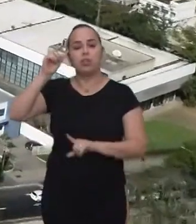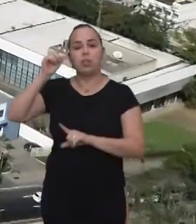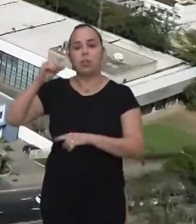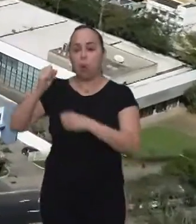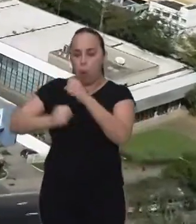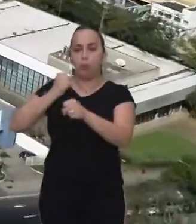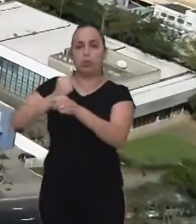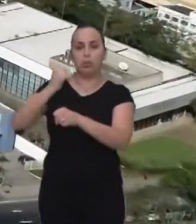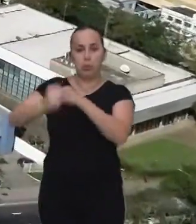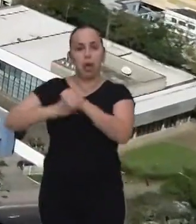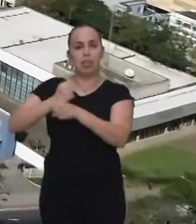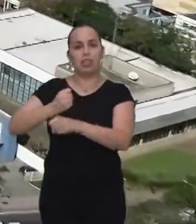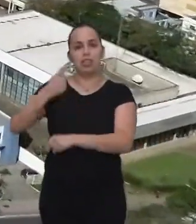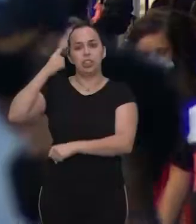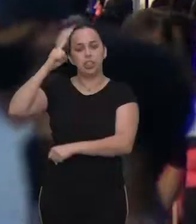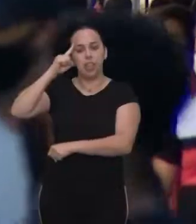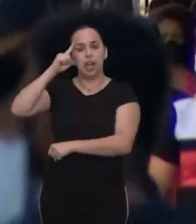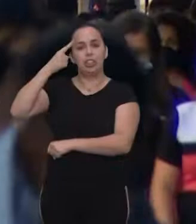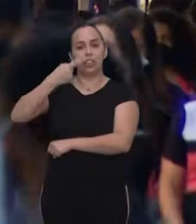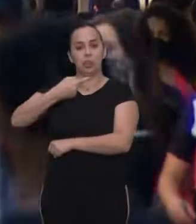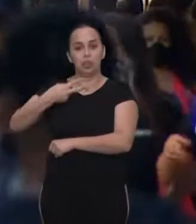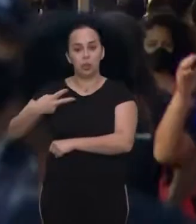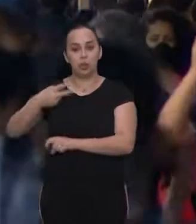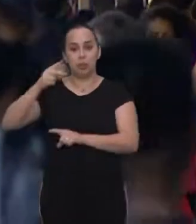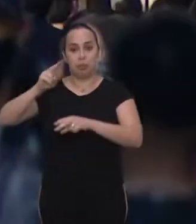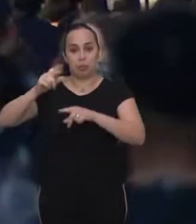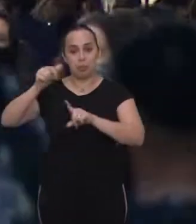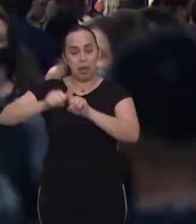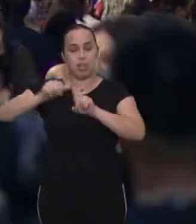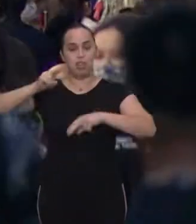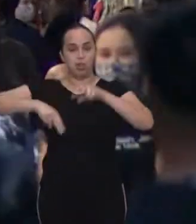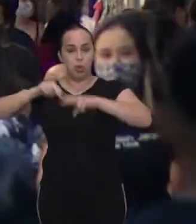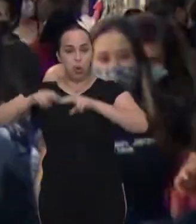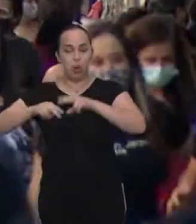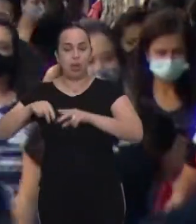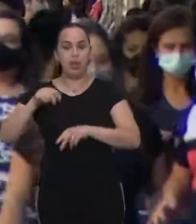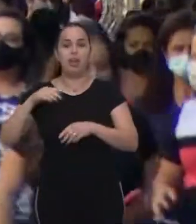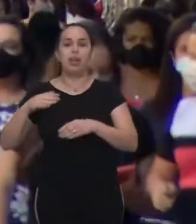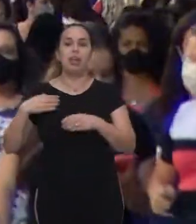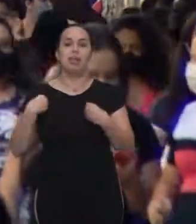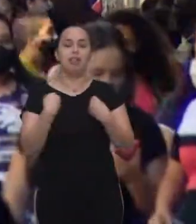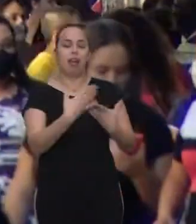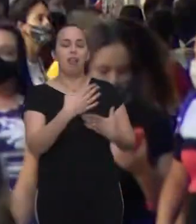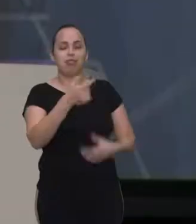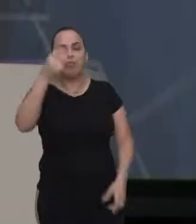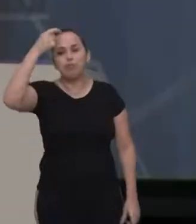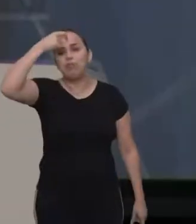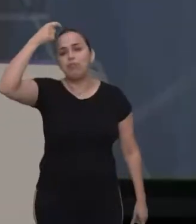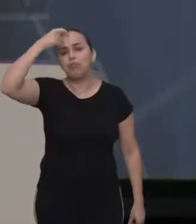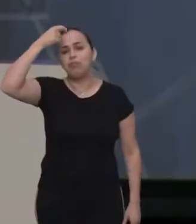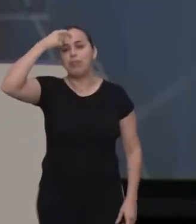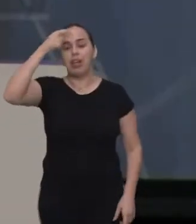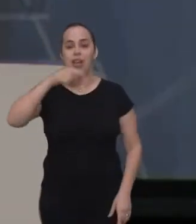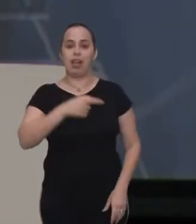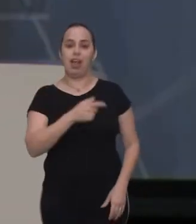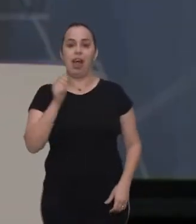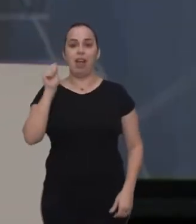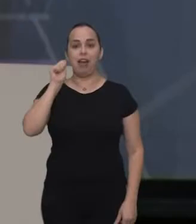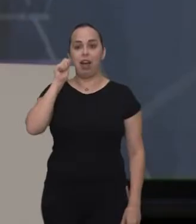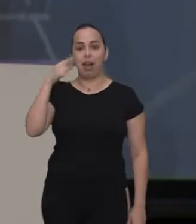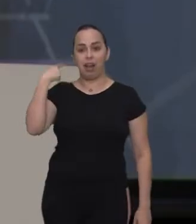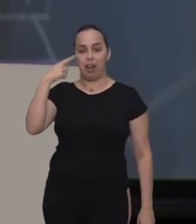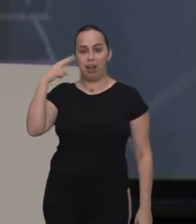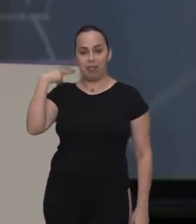comemorada anualmente em 12 de junho tem como objetivo sensibilizar a sociedade sobre o tema a matéria foi